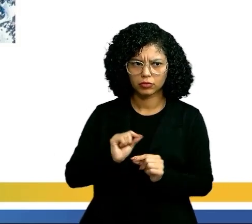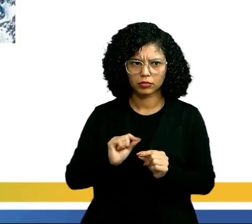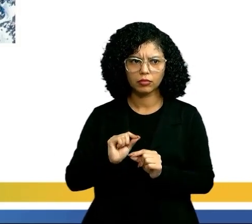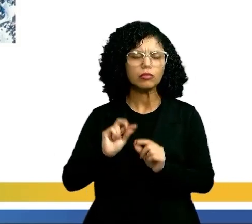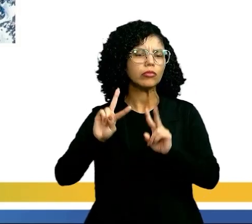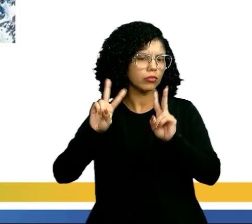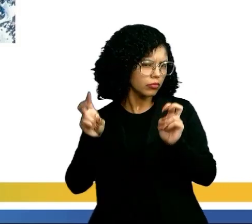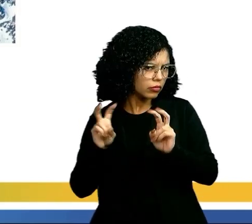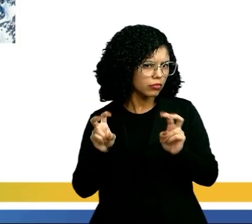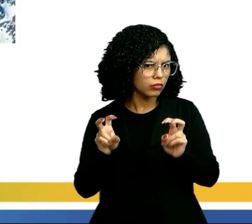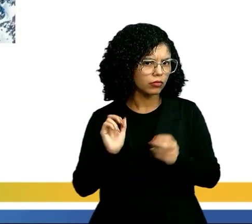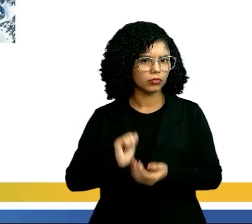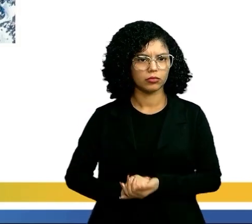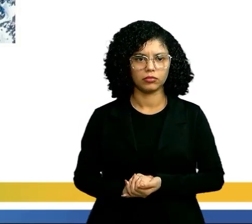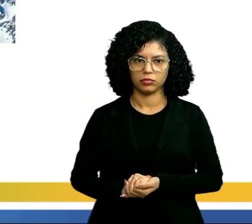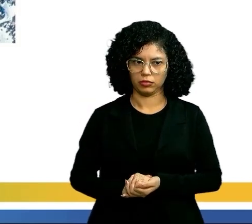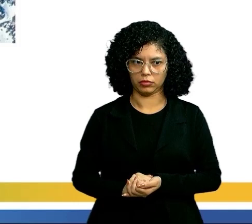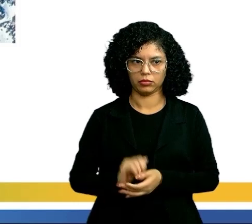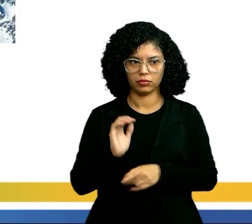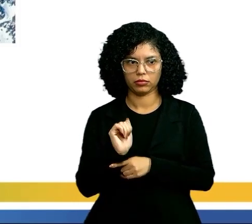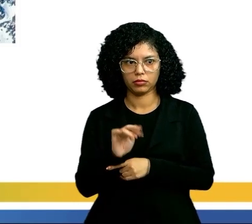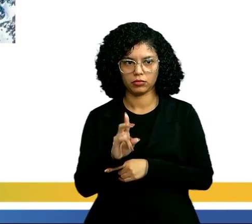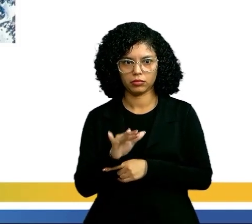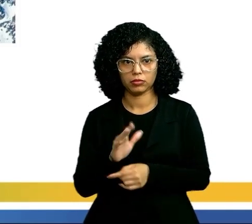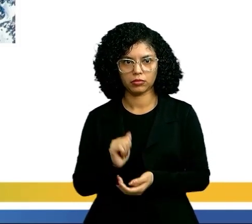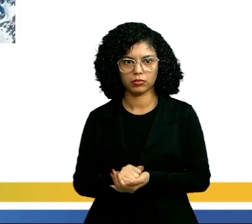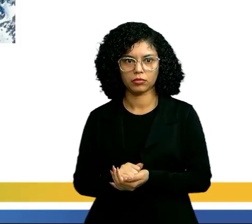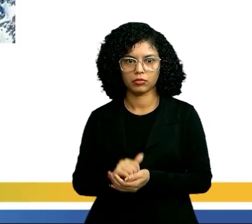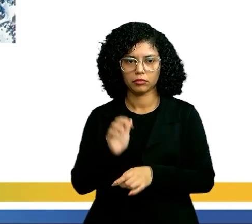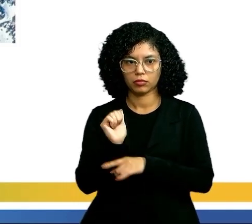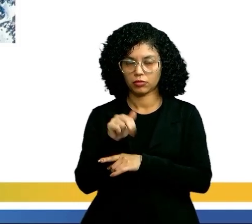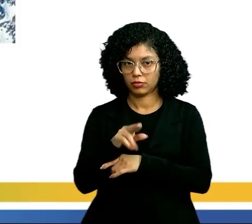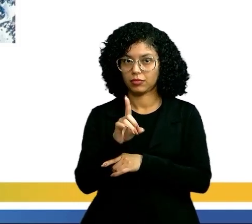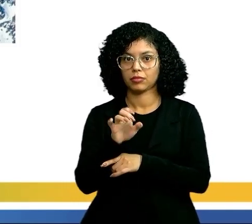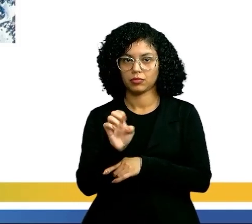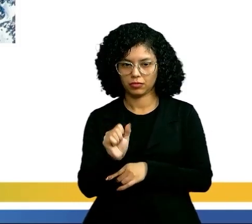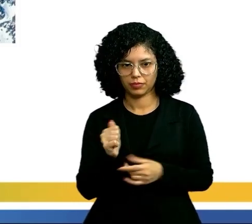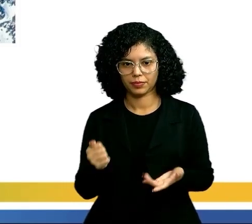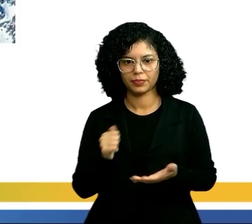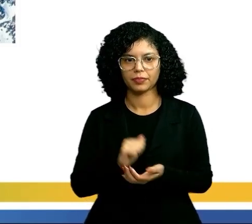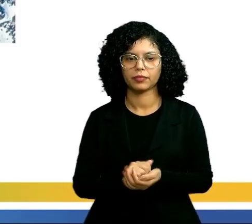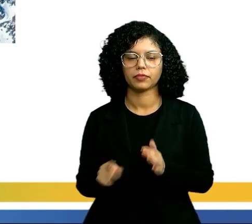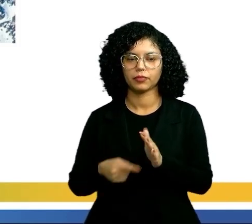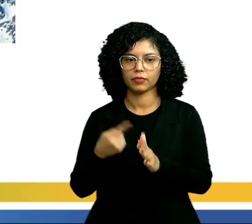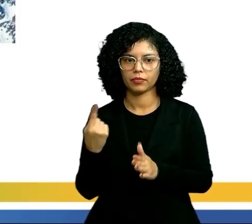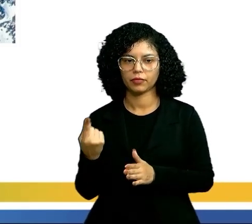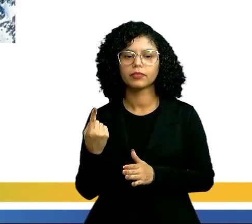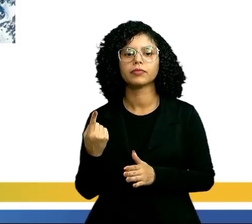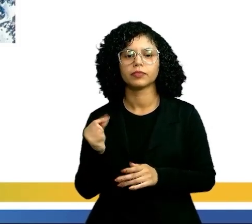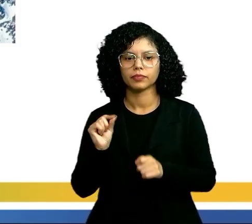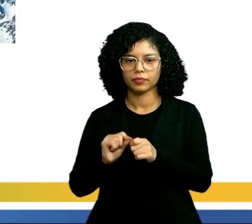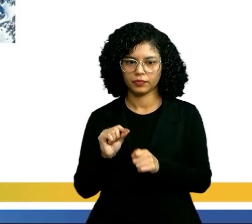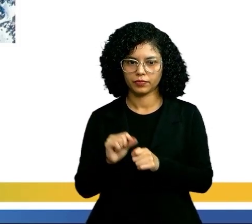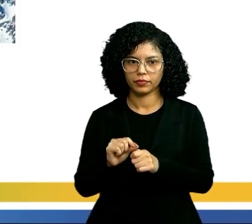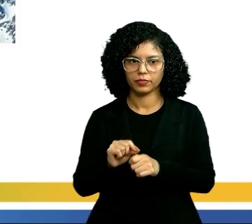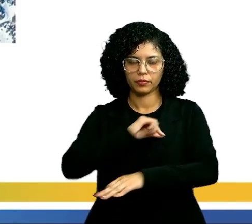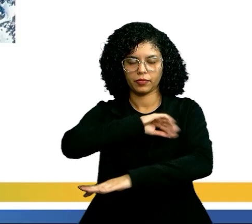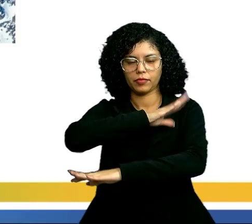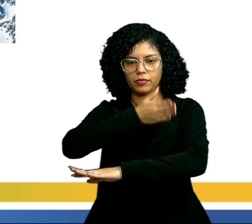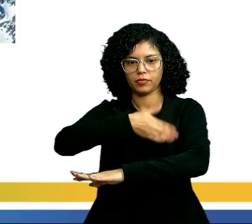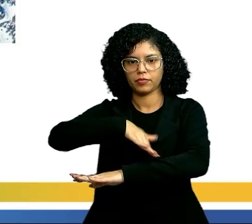a vocês, pessoal de casa? Andina vem de quê? Dos Andes, na verdade, a principal formação de